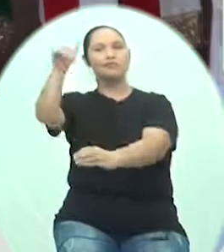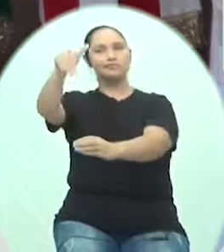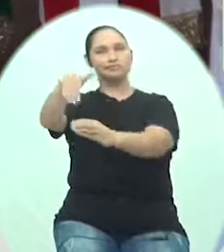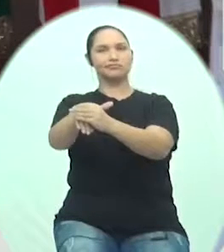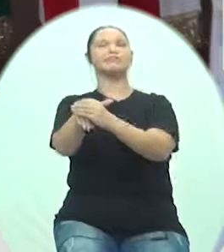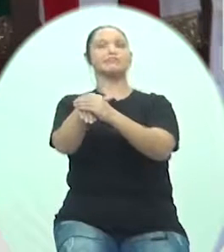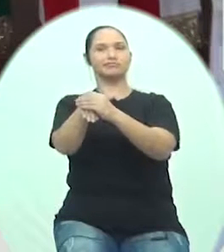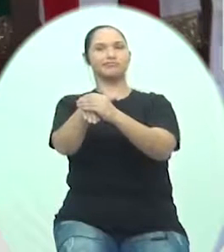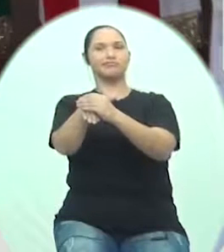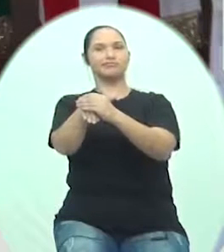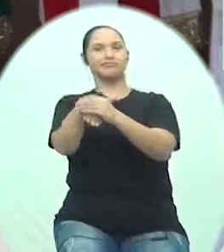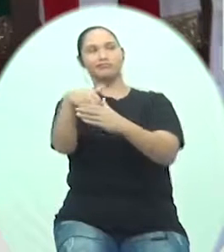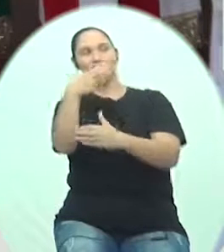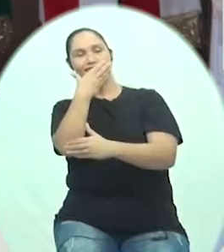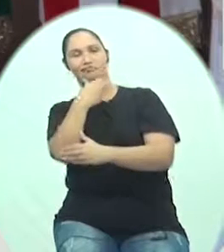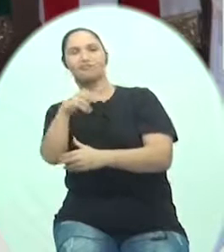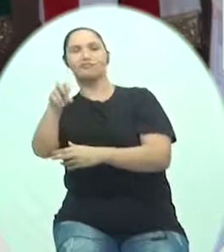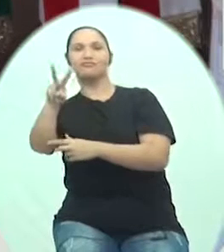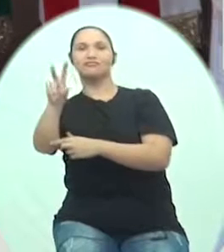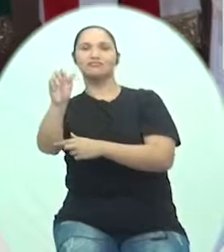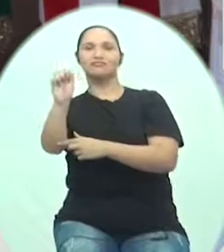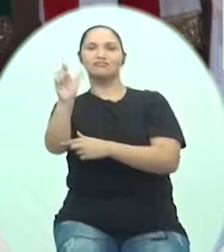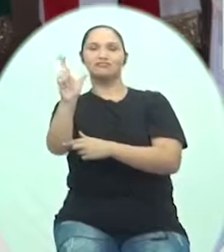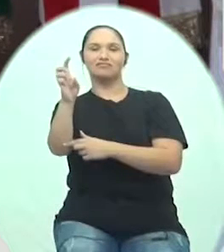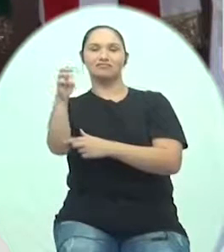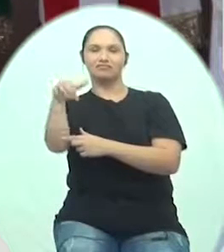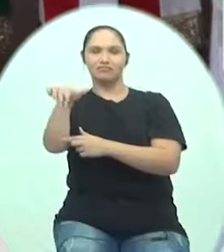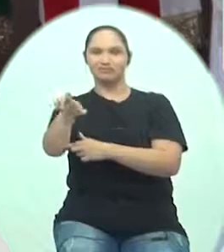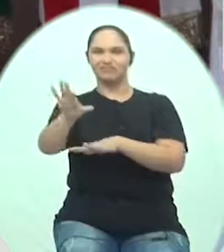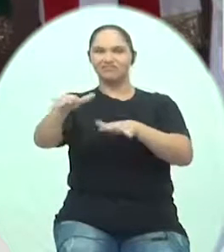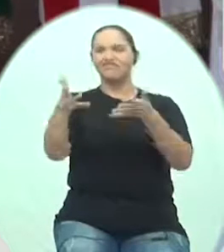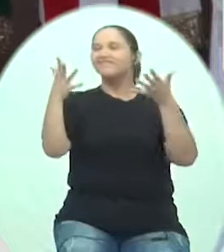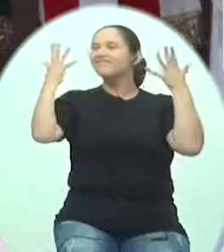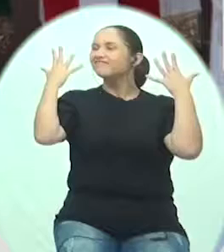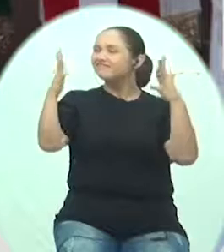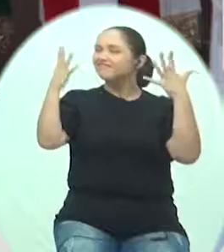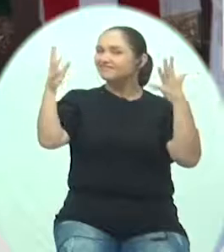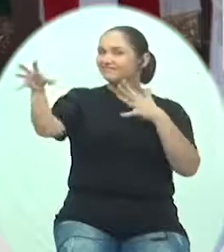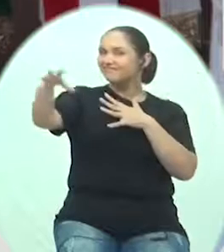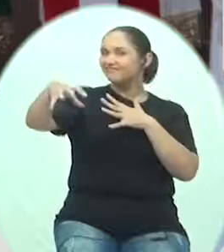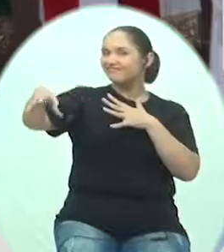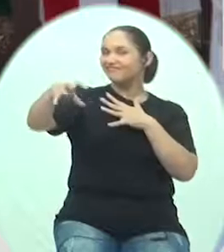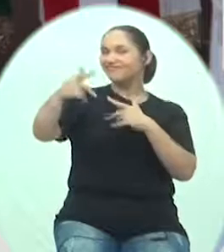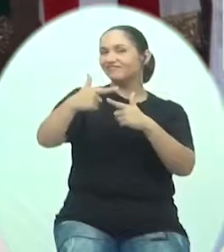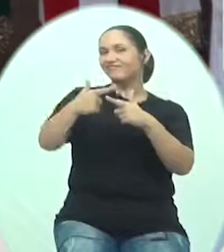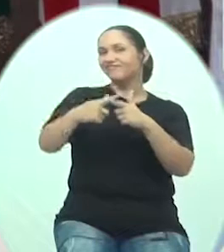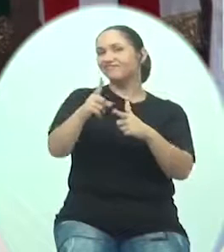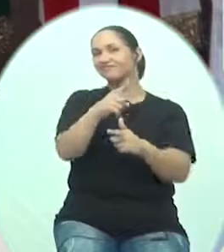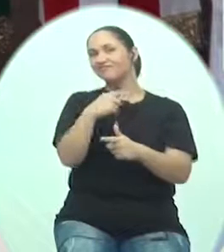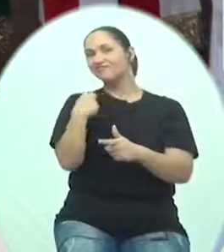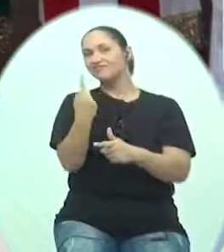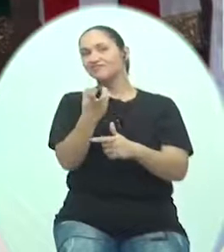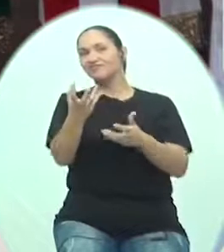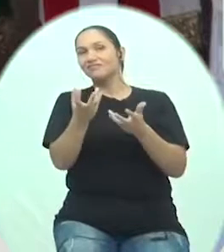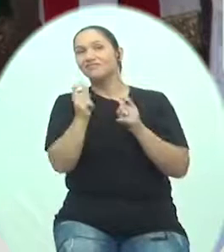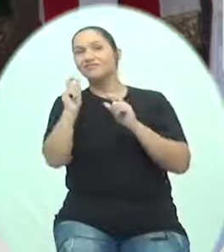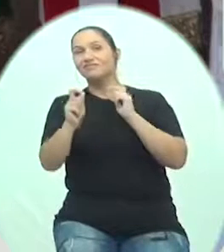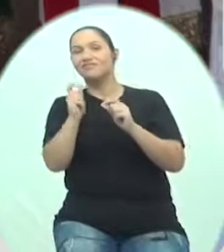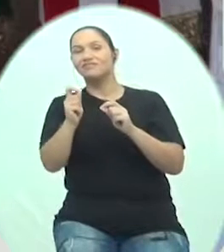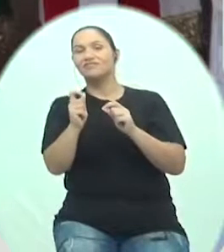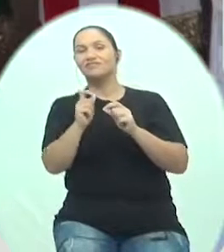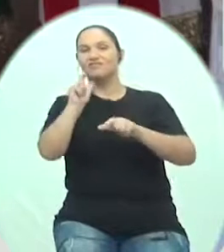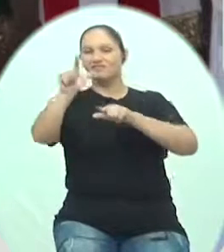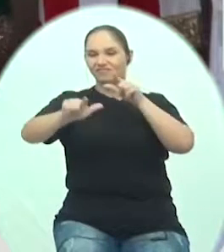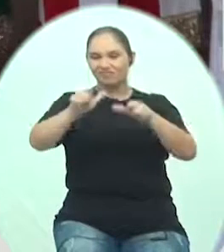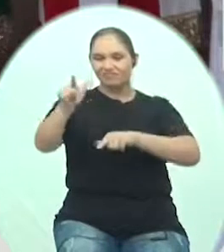C parabéns a toda a nossa região que possamos cada vez mais proporcionar o emprego e a renda que o